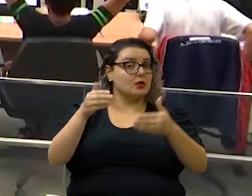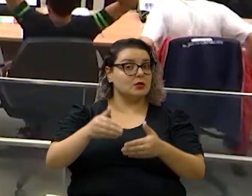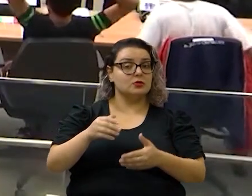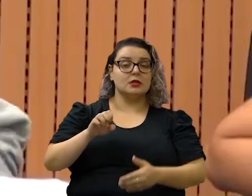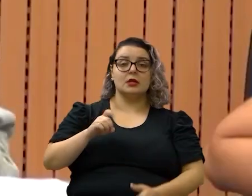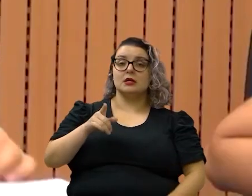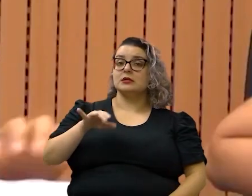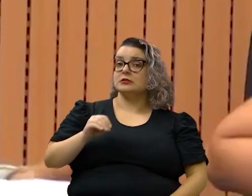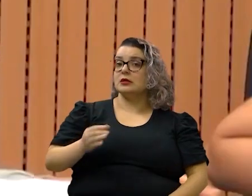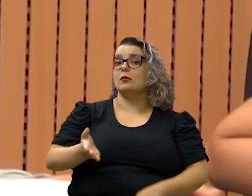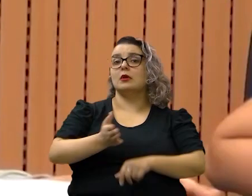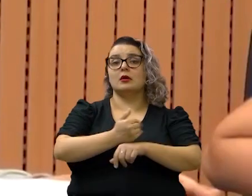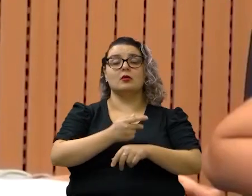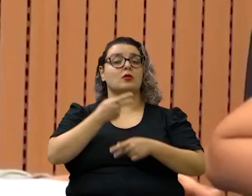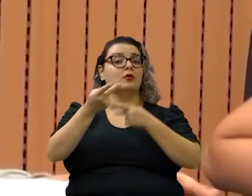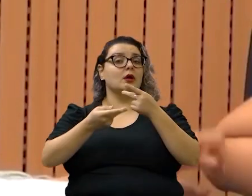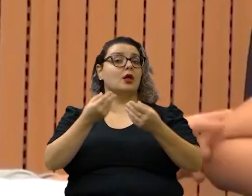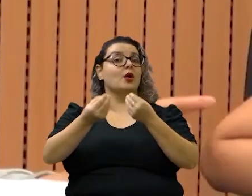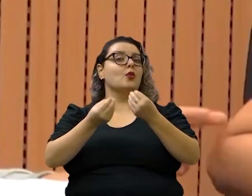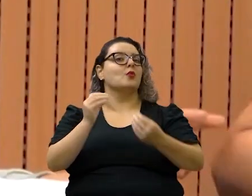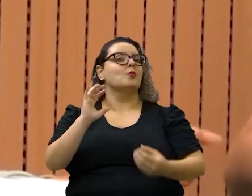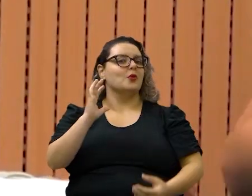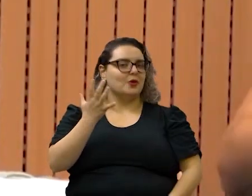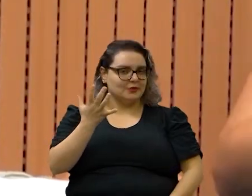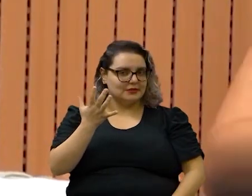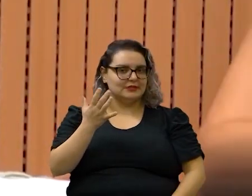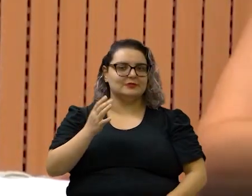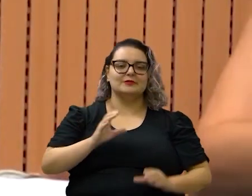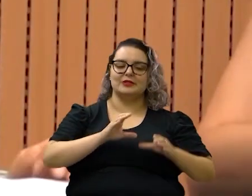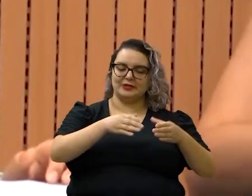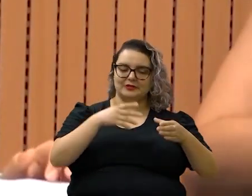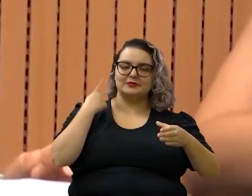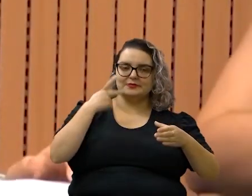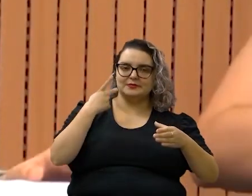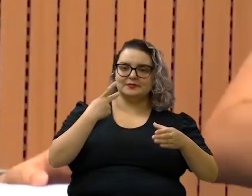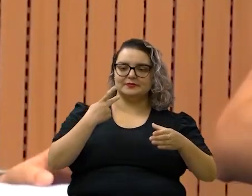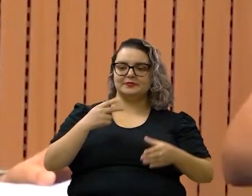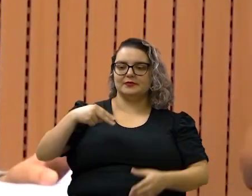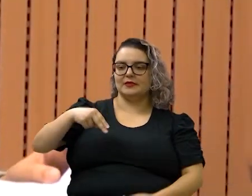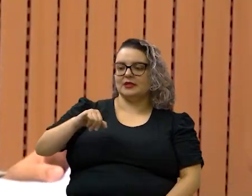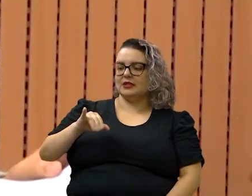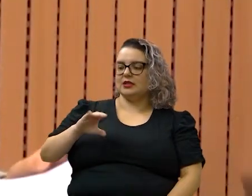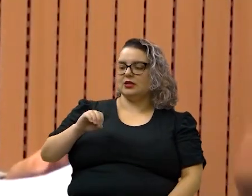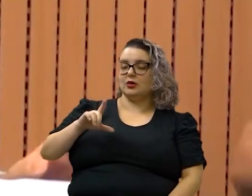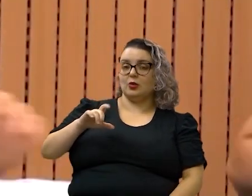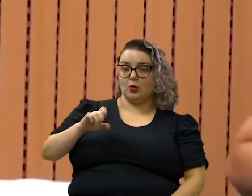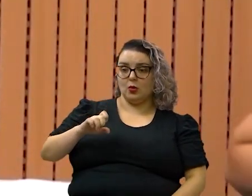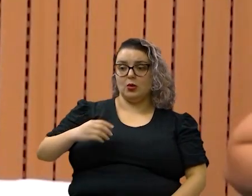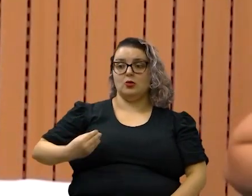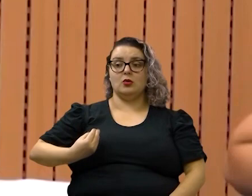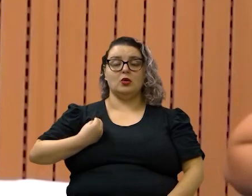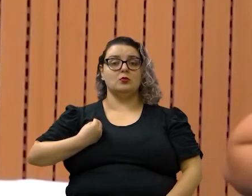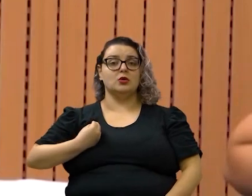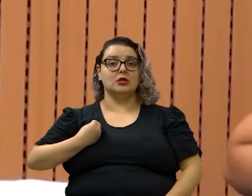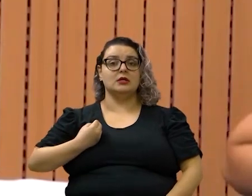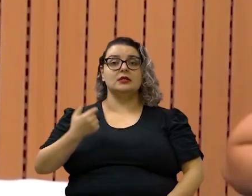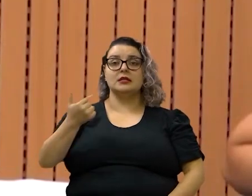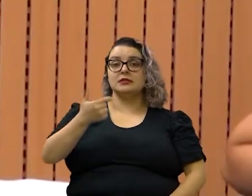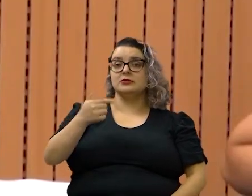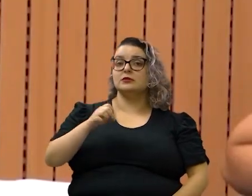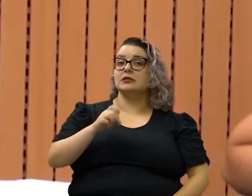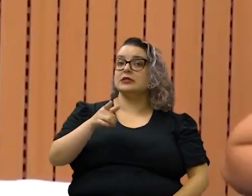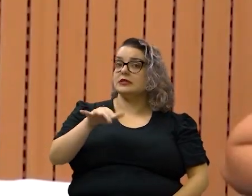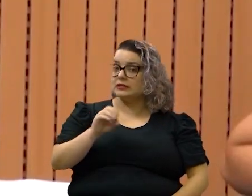edições anteriores relata como foi a passagem pelo Parlamento Nicole Souza esteve presente